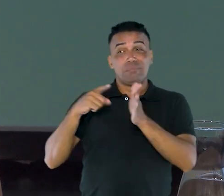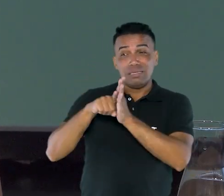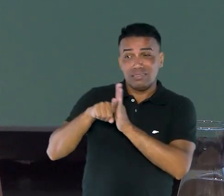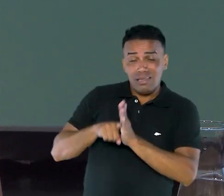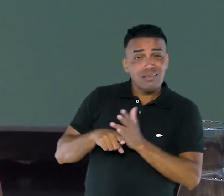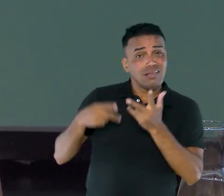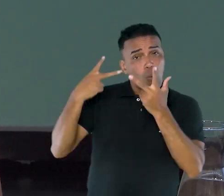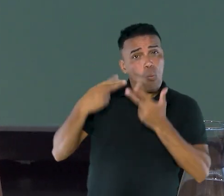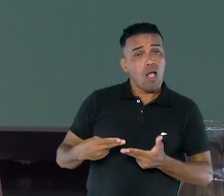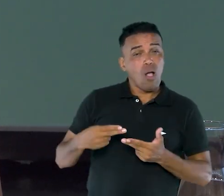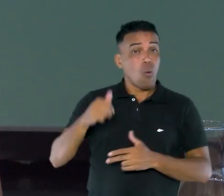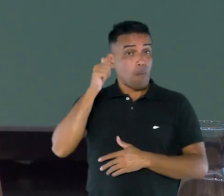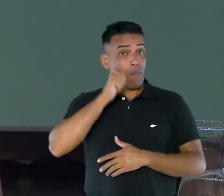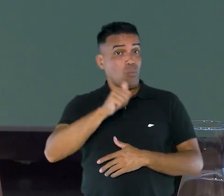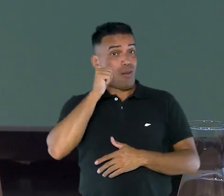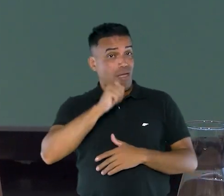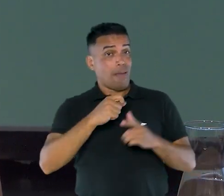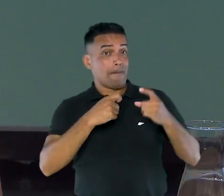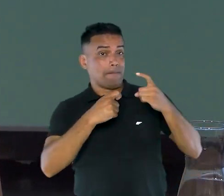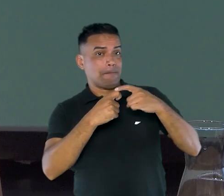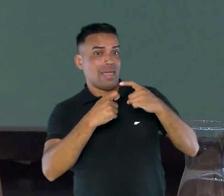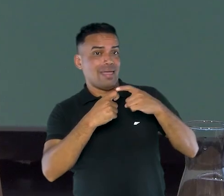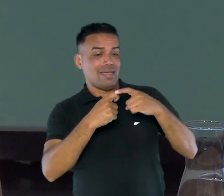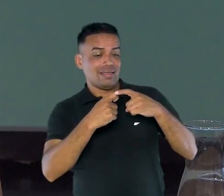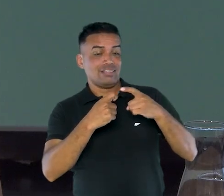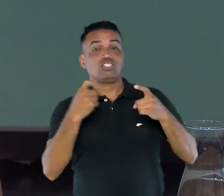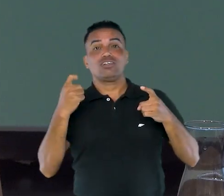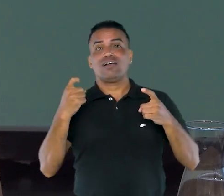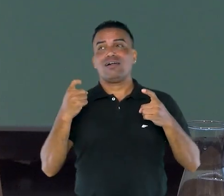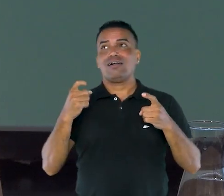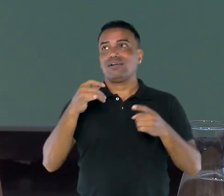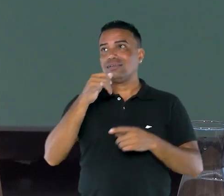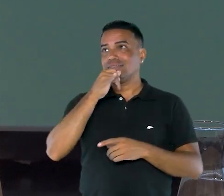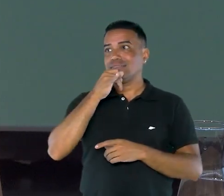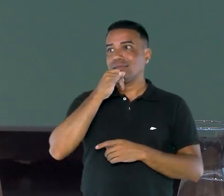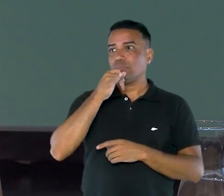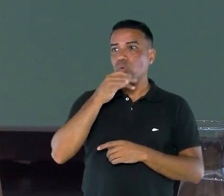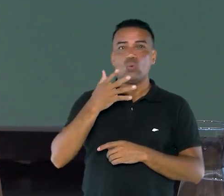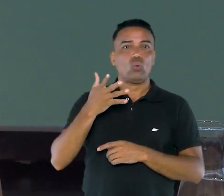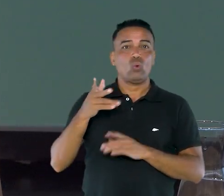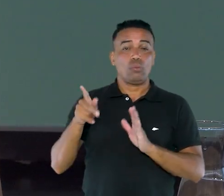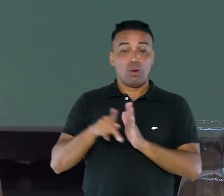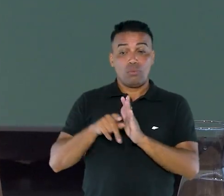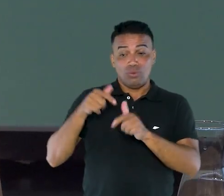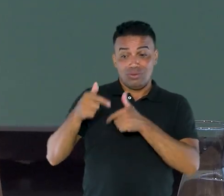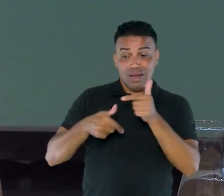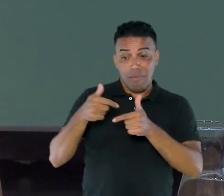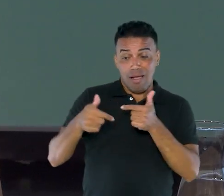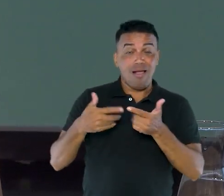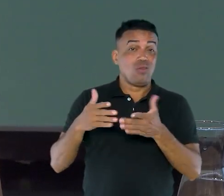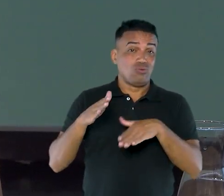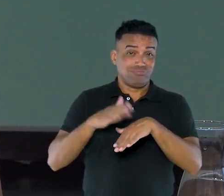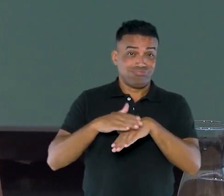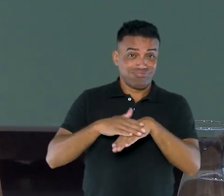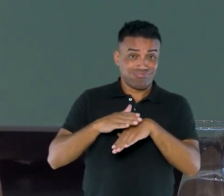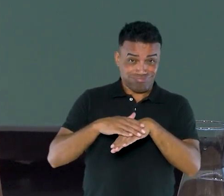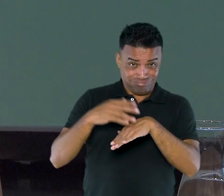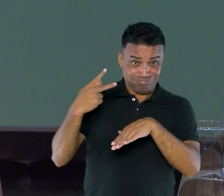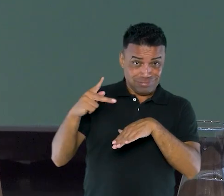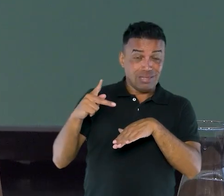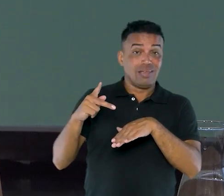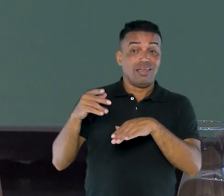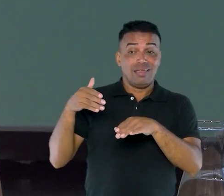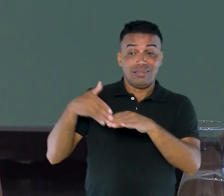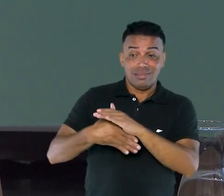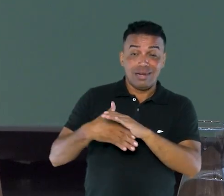fazer coisas. Então, uma médica que foi saindo, né? E cada vez do seu trabalho aqui e indo